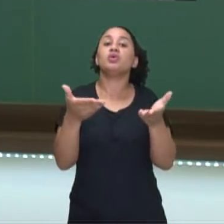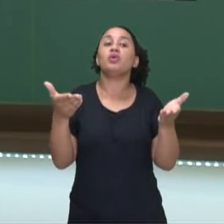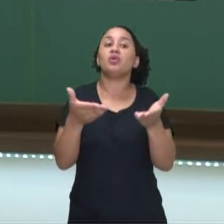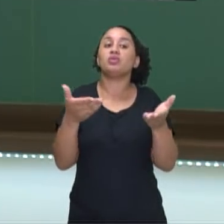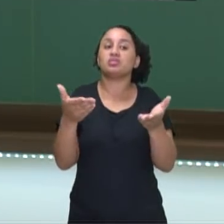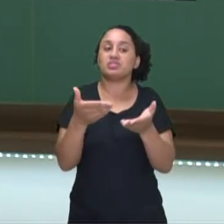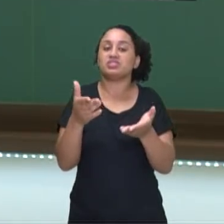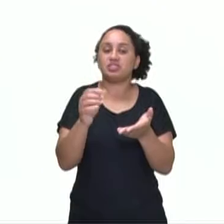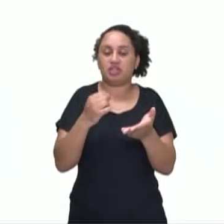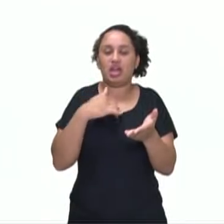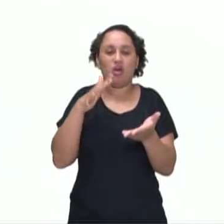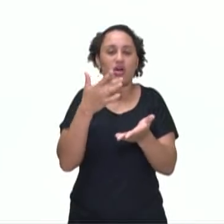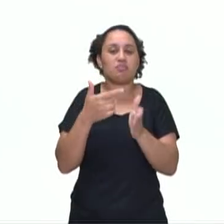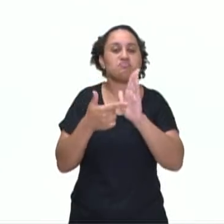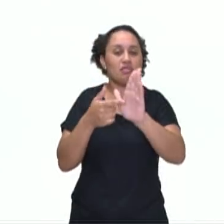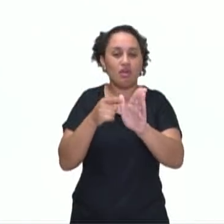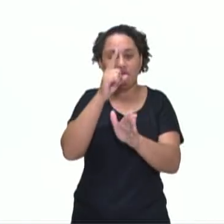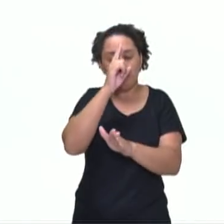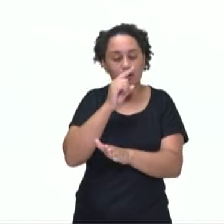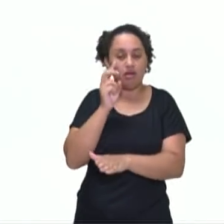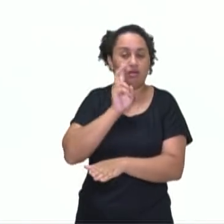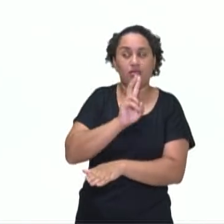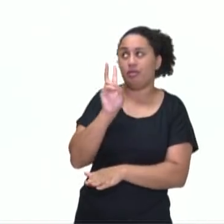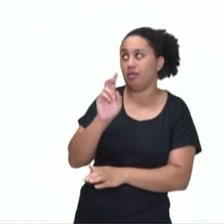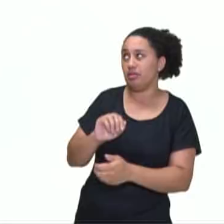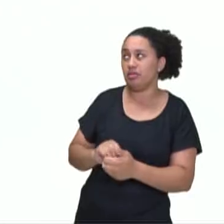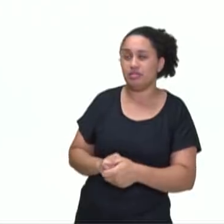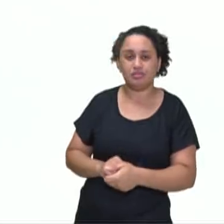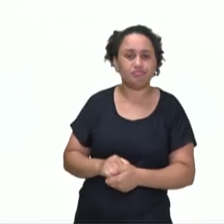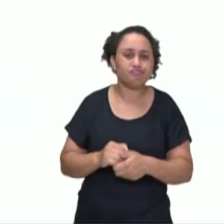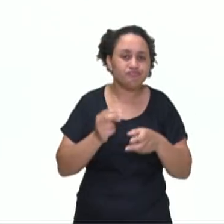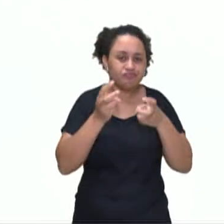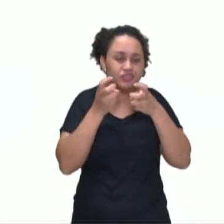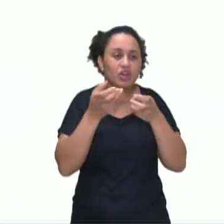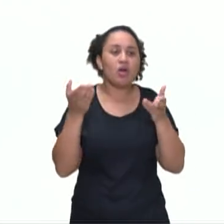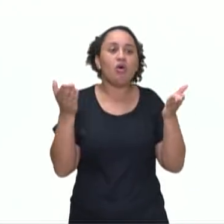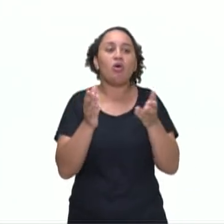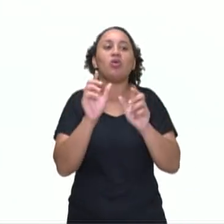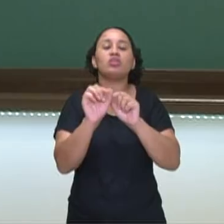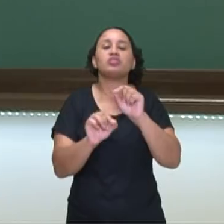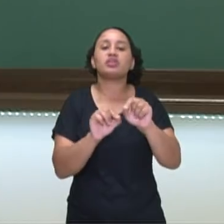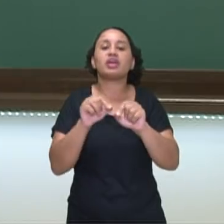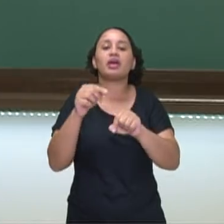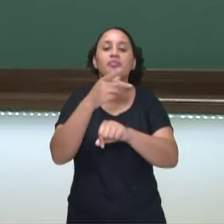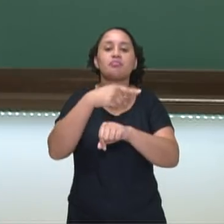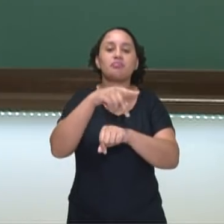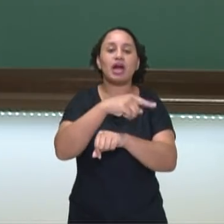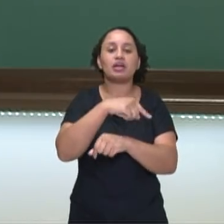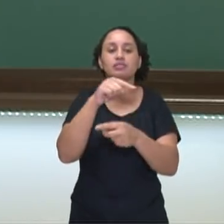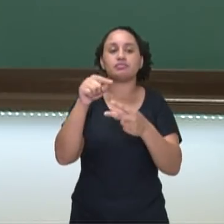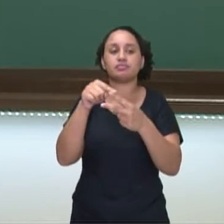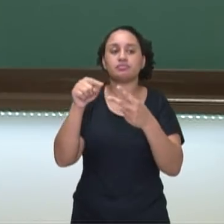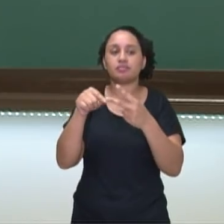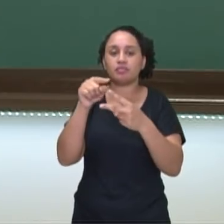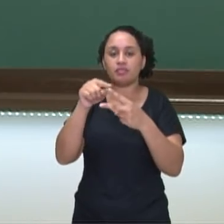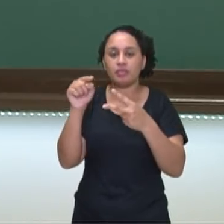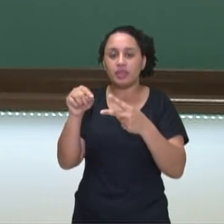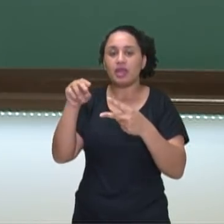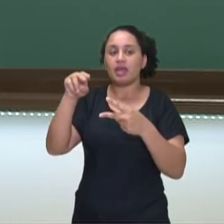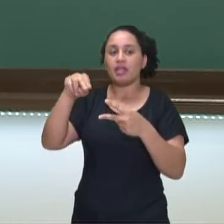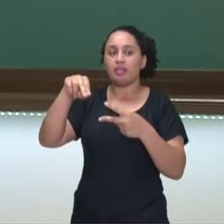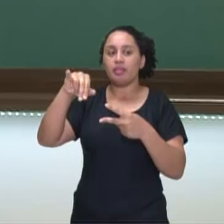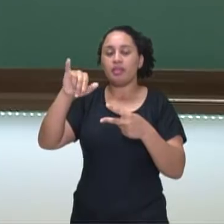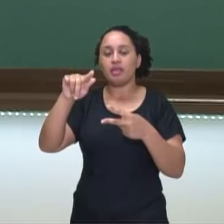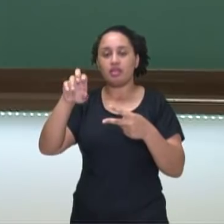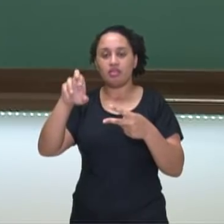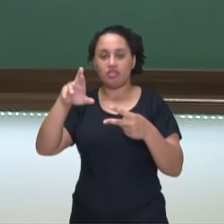novo no mapa, em amarelo, onde ficava essa região dos iorubás, onde hoje são os países Nigéria e Benin. Então